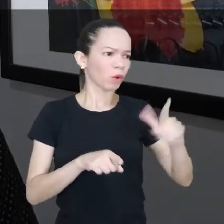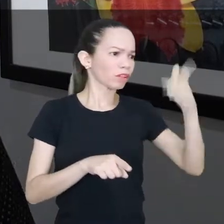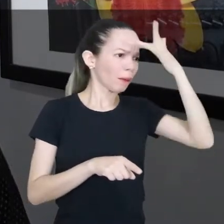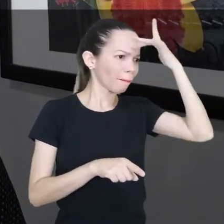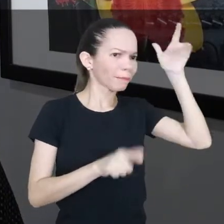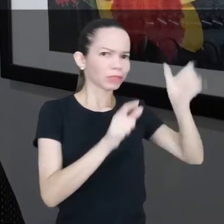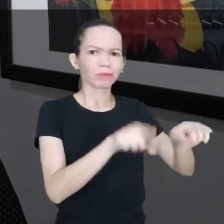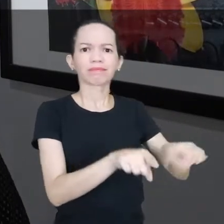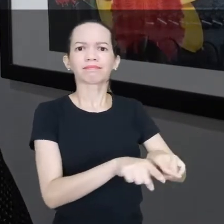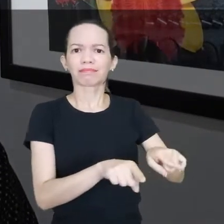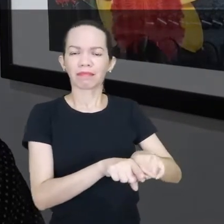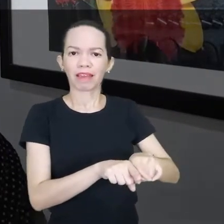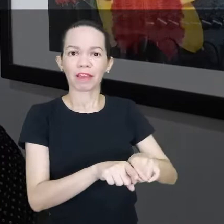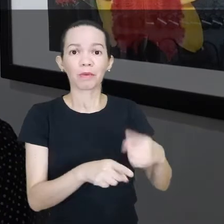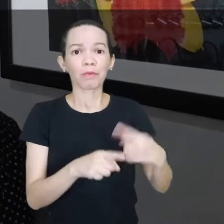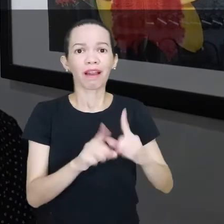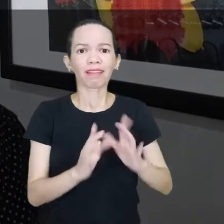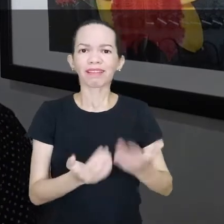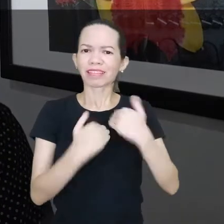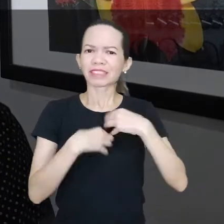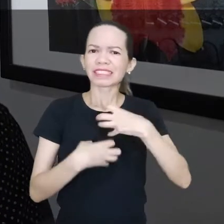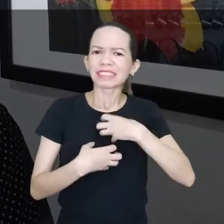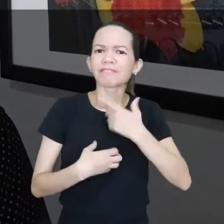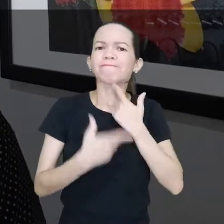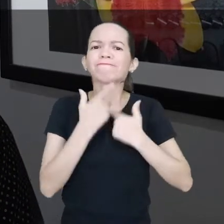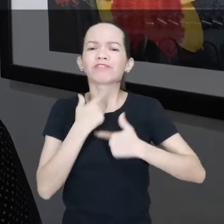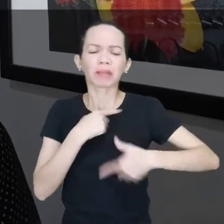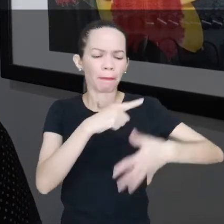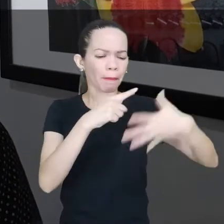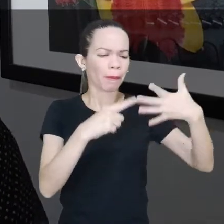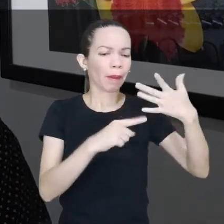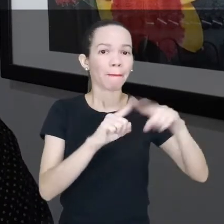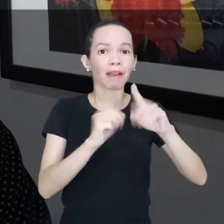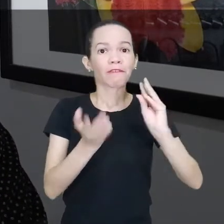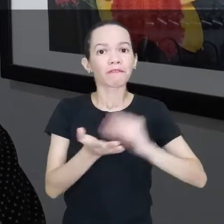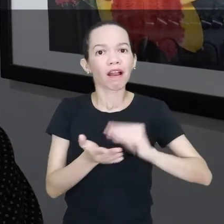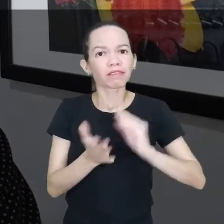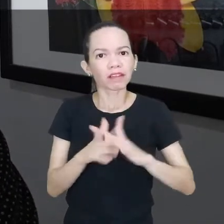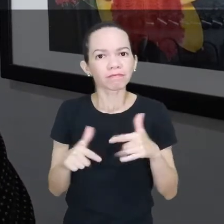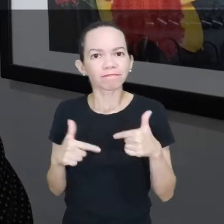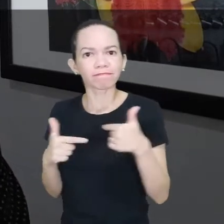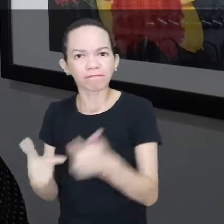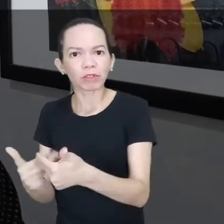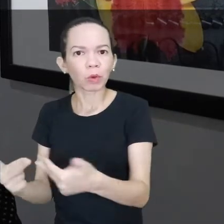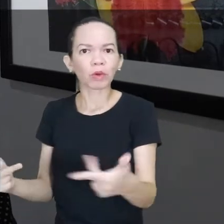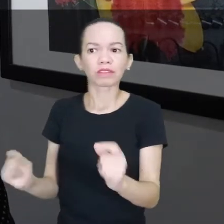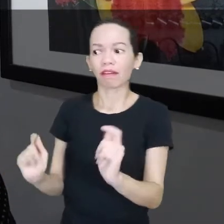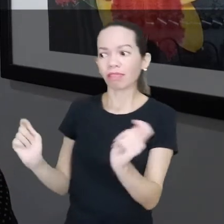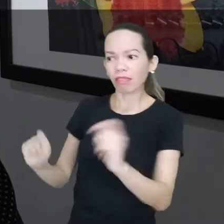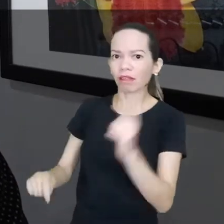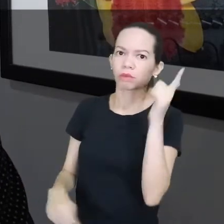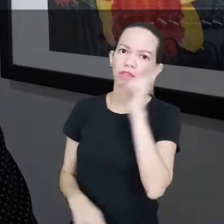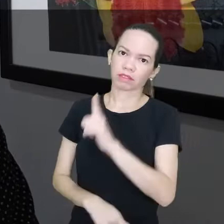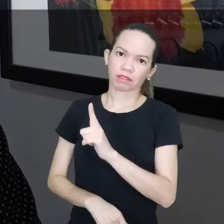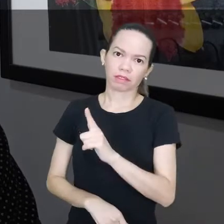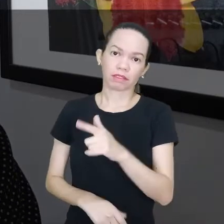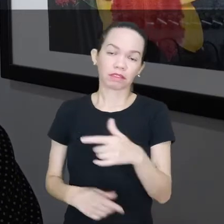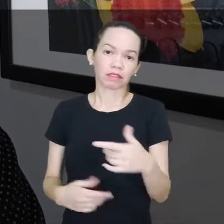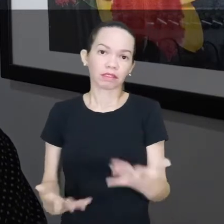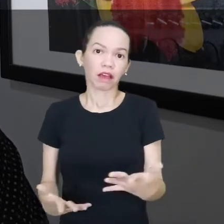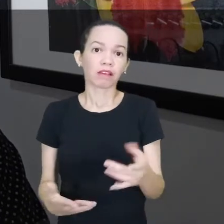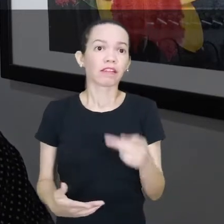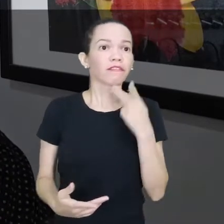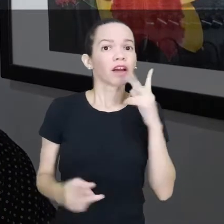muitos desejos, mas nunca procuraram alcançar alvos possíveis. Então, quando a gente está falando de realizar sonhos,